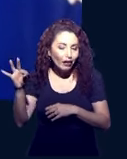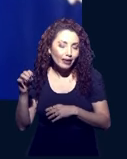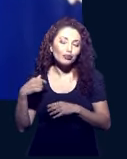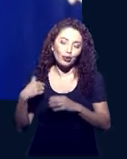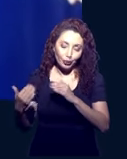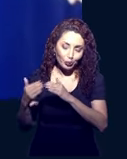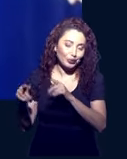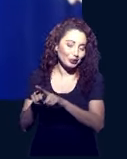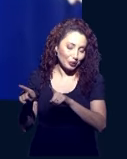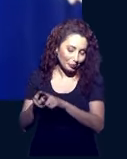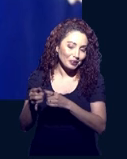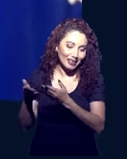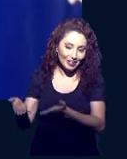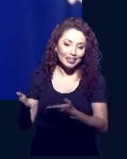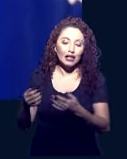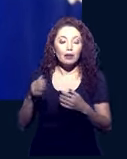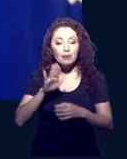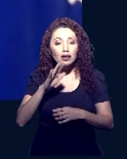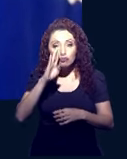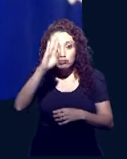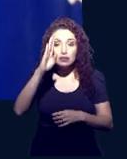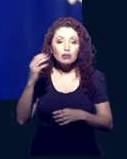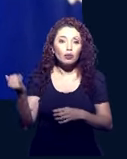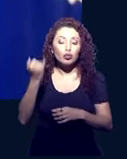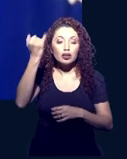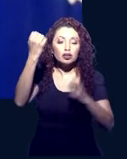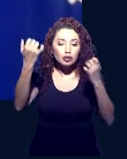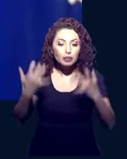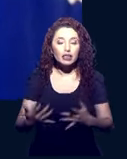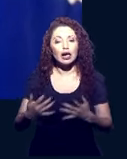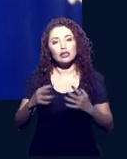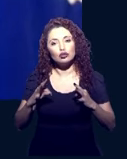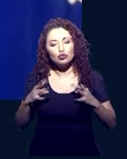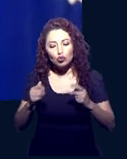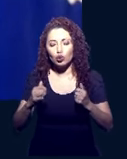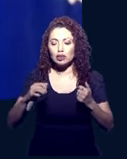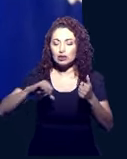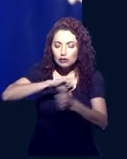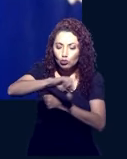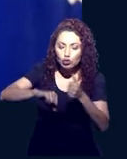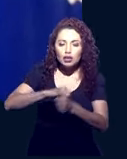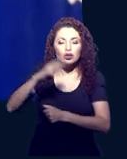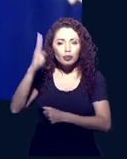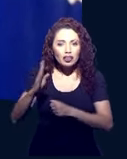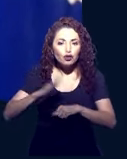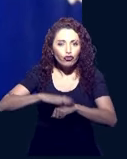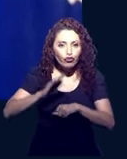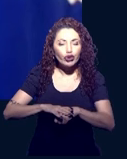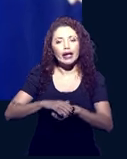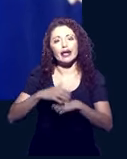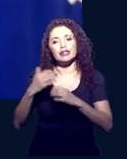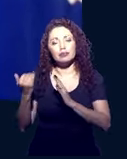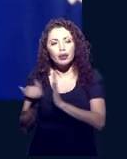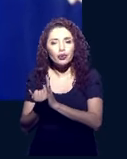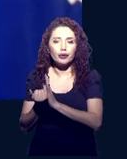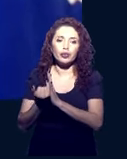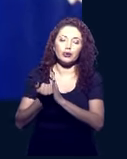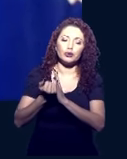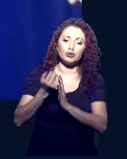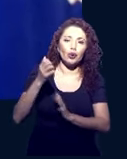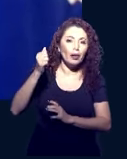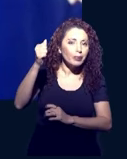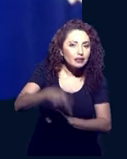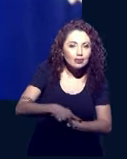importante de ser dito é que de todas as reformas que o Brasil fez trabalhista previdenciária política diversos Marcos legislativos que foram